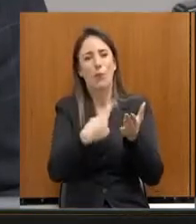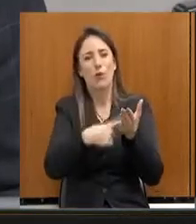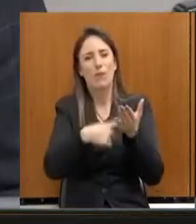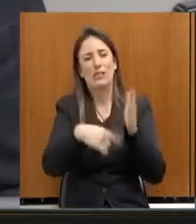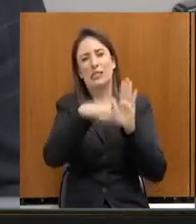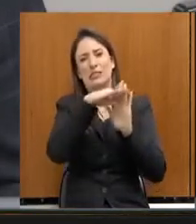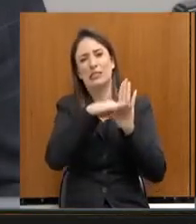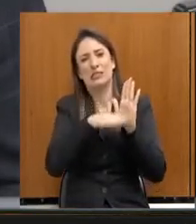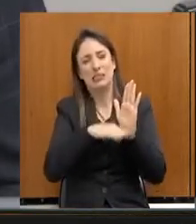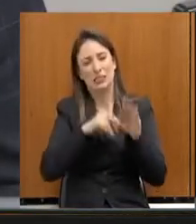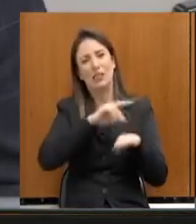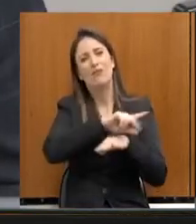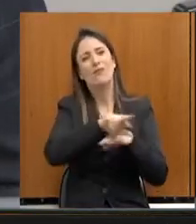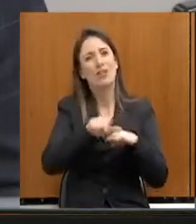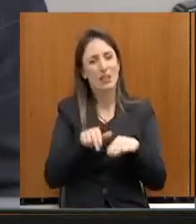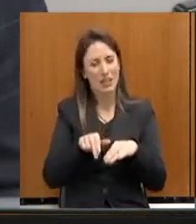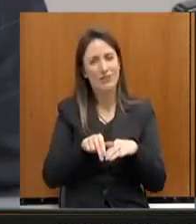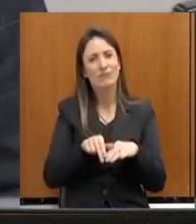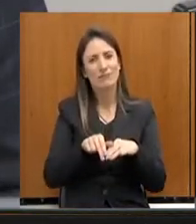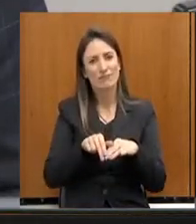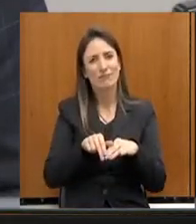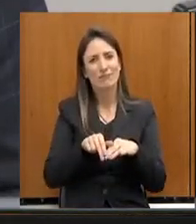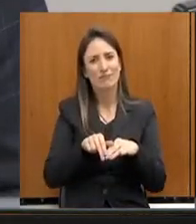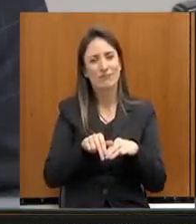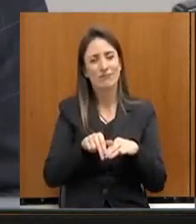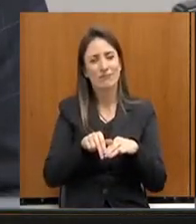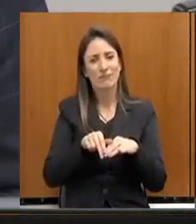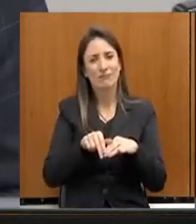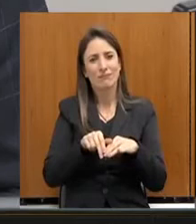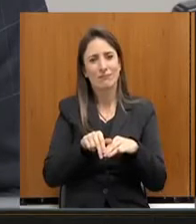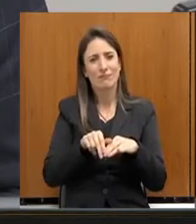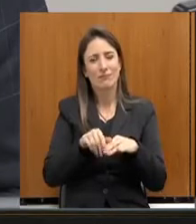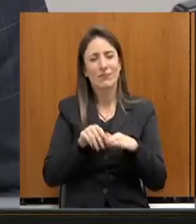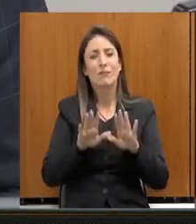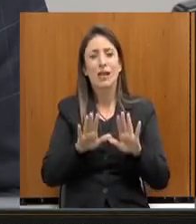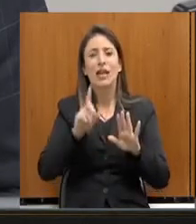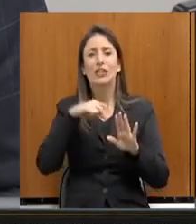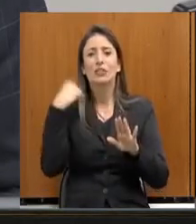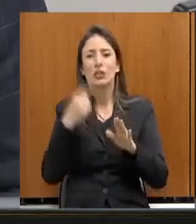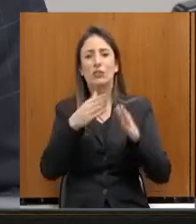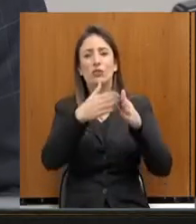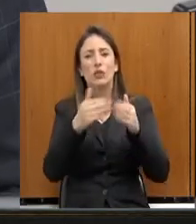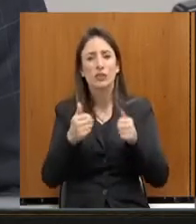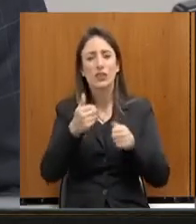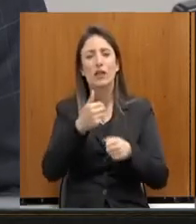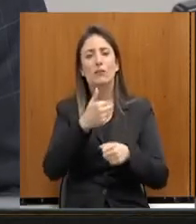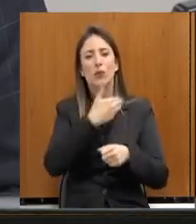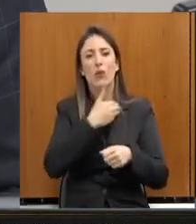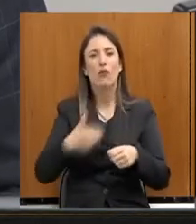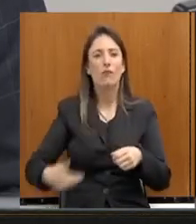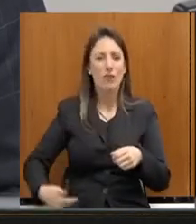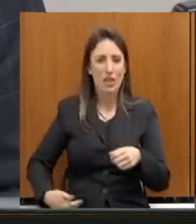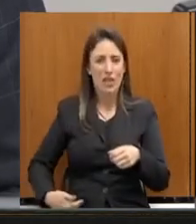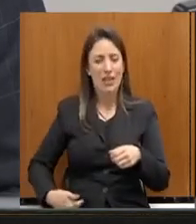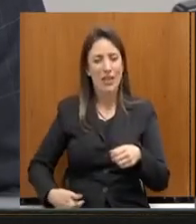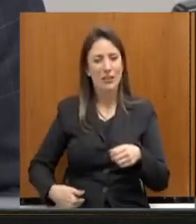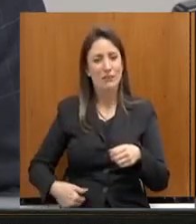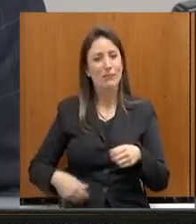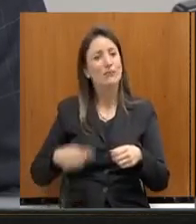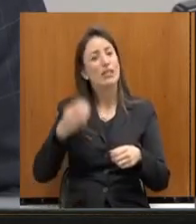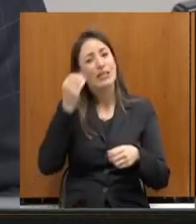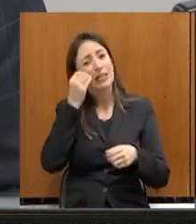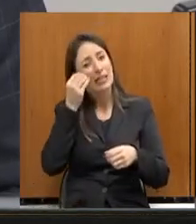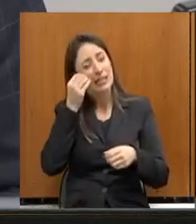e de todas as pastas é mas nós solicitamos ao governo para que dentro das prioridades do